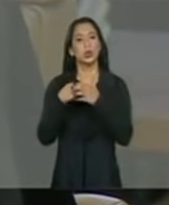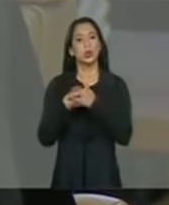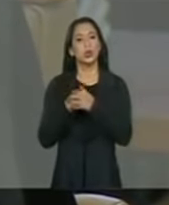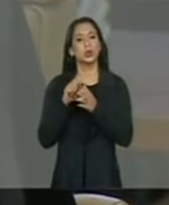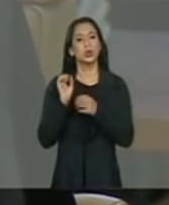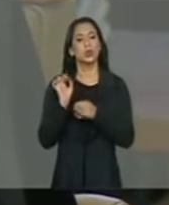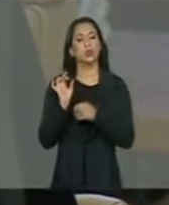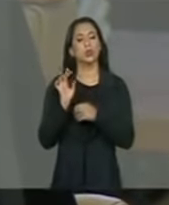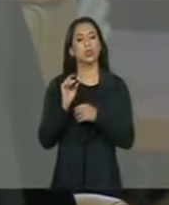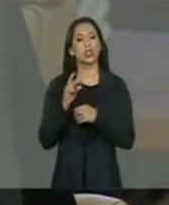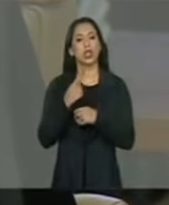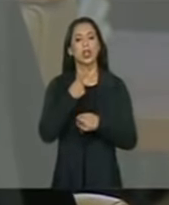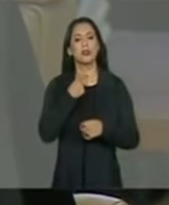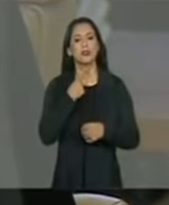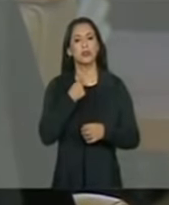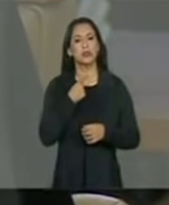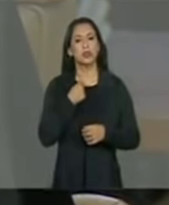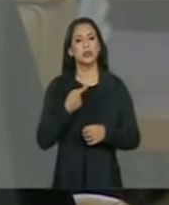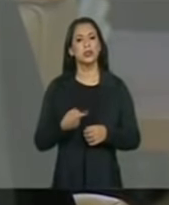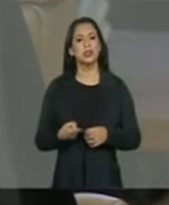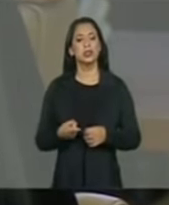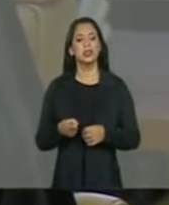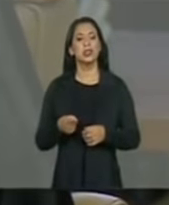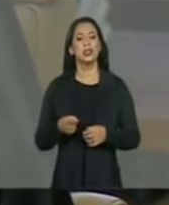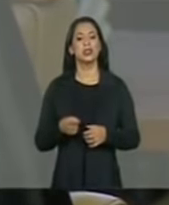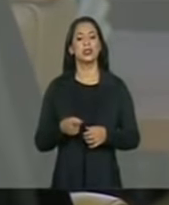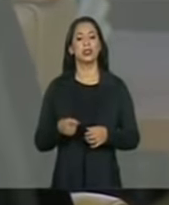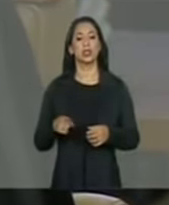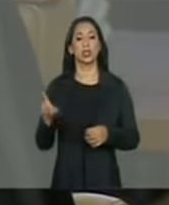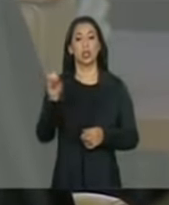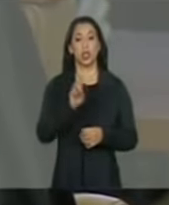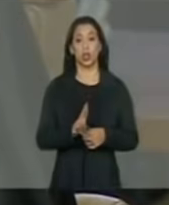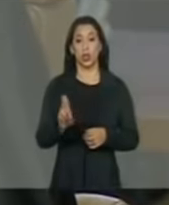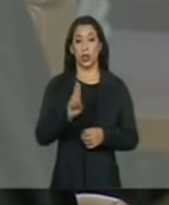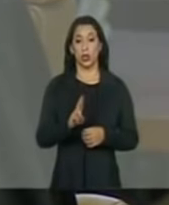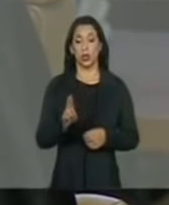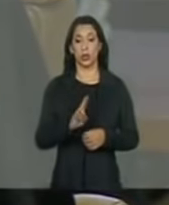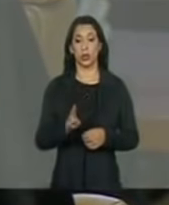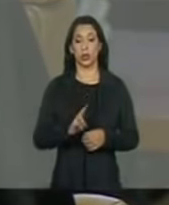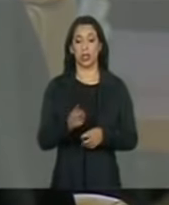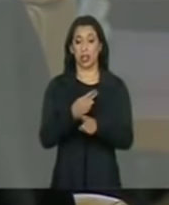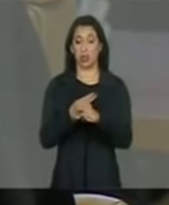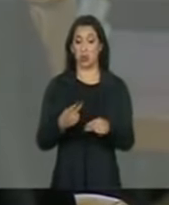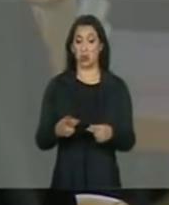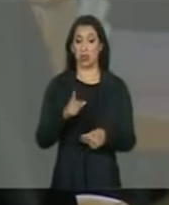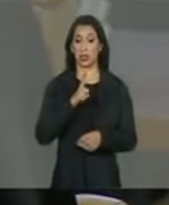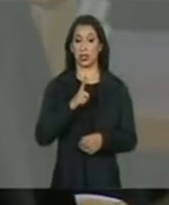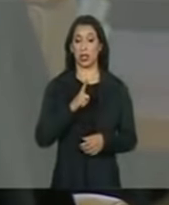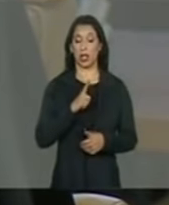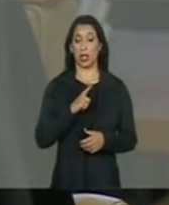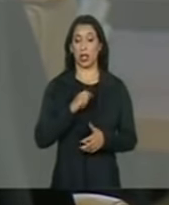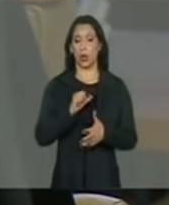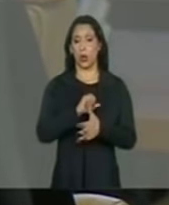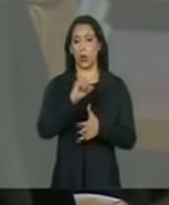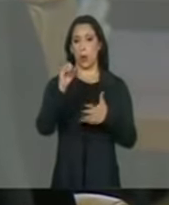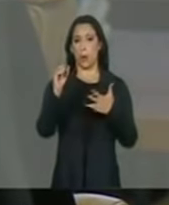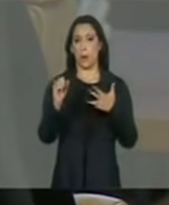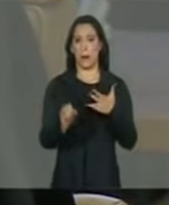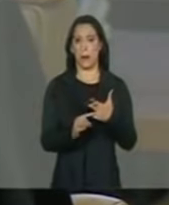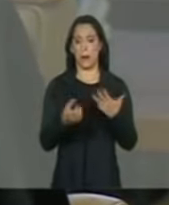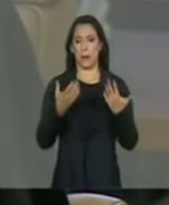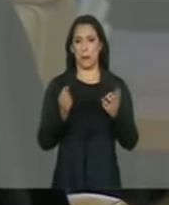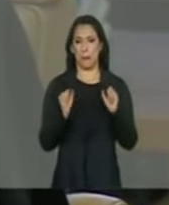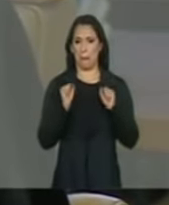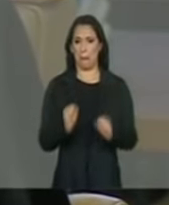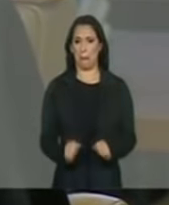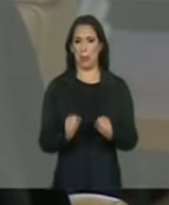apetite depravado de usufruir das vantagens do poder monopolizando o